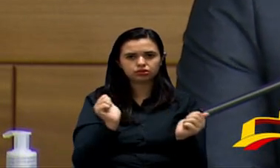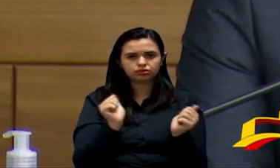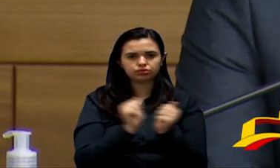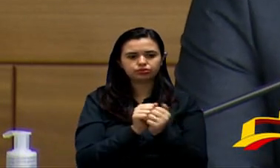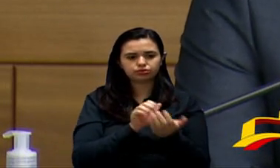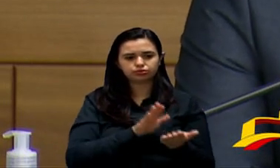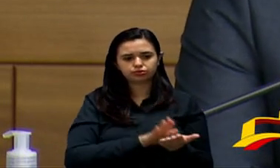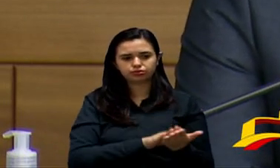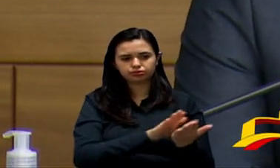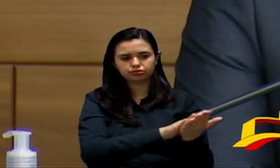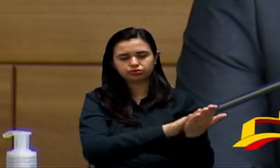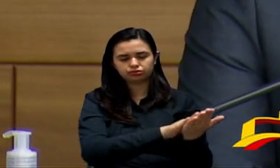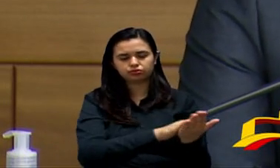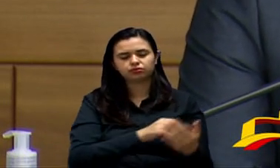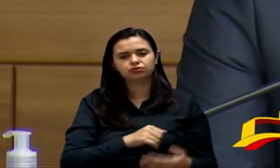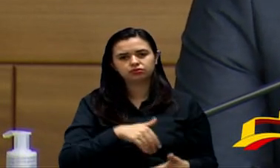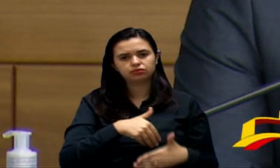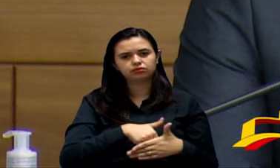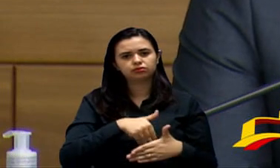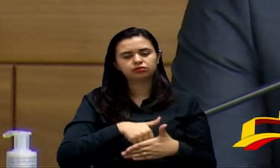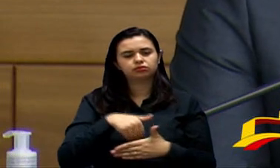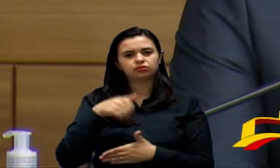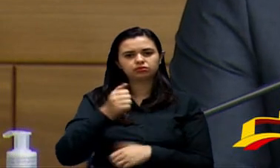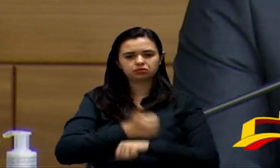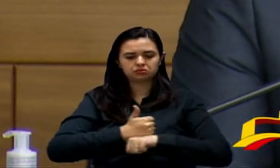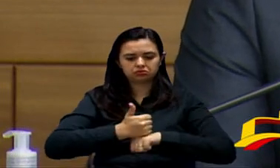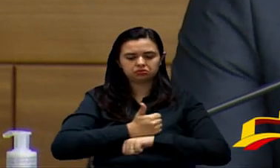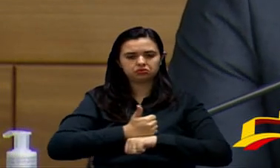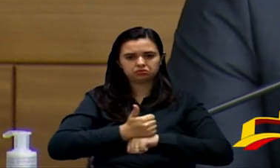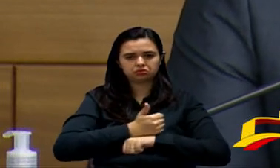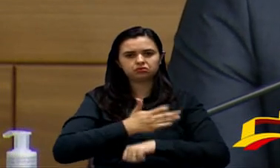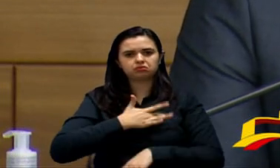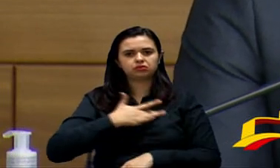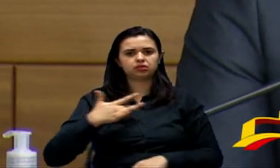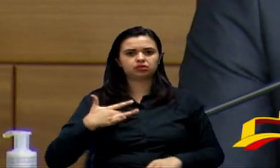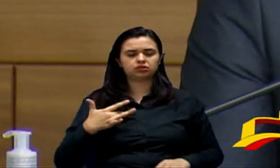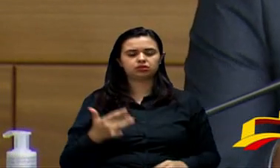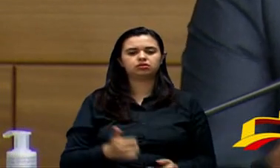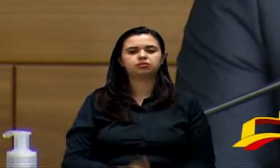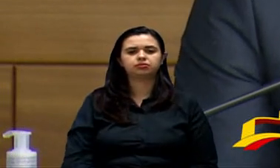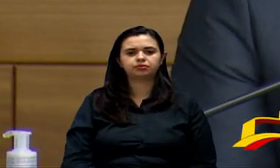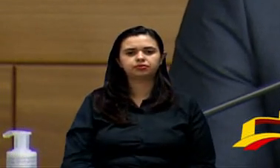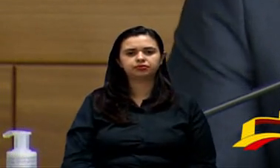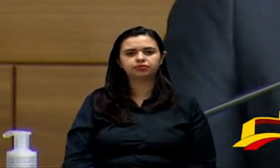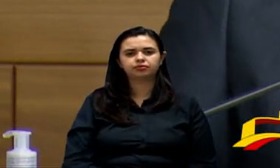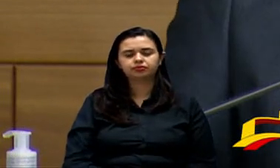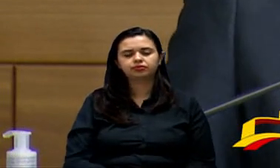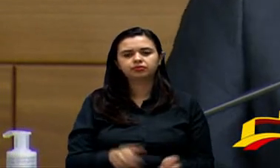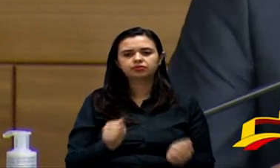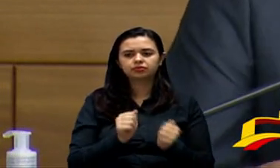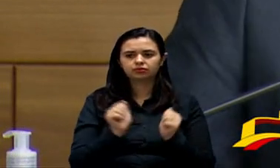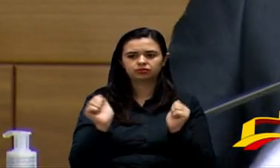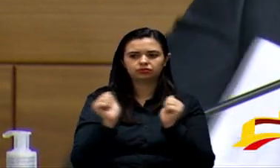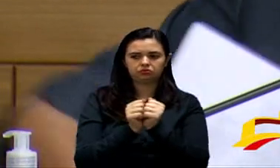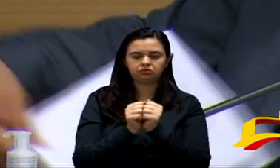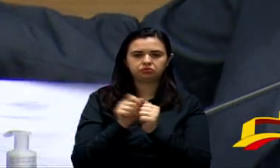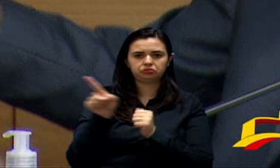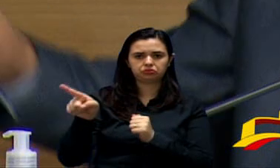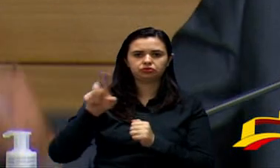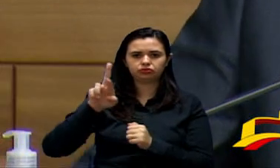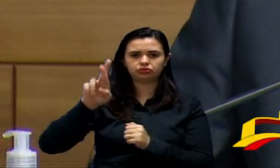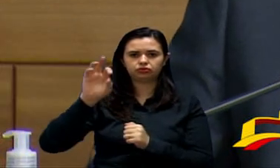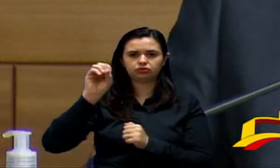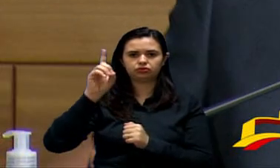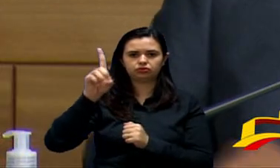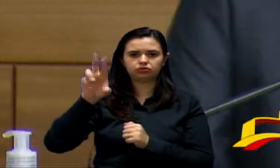o voto de congratulações aos profissionais da saúde. Eu, como presidente da Comissão de Saúde Permanente, assino junto com o nosso nobre vereador Rodrigo